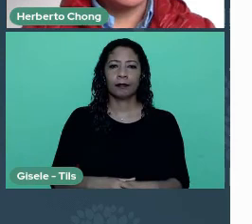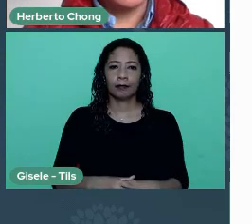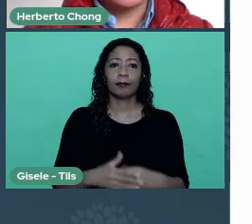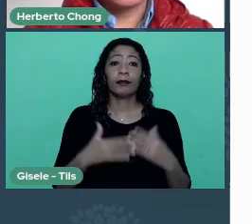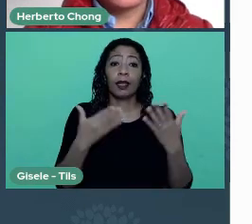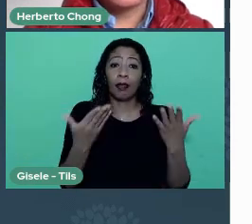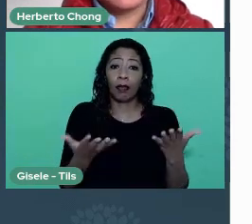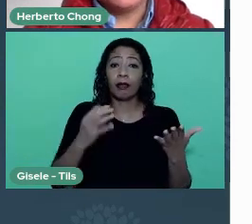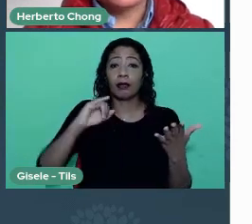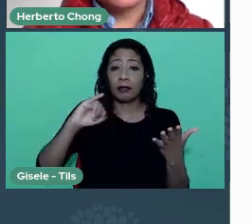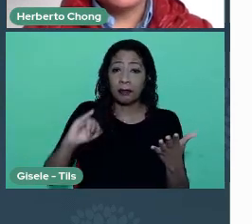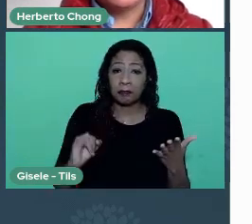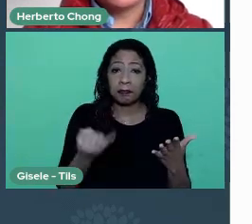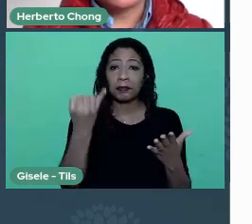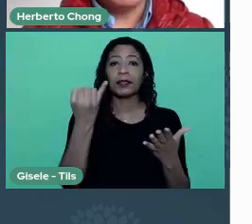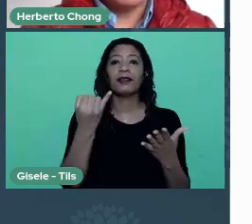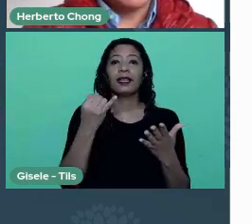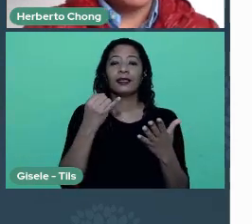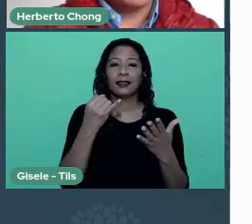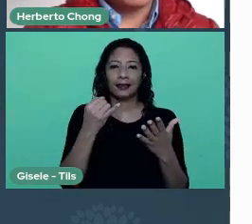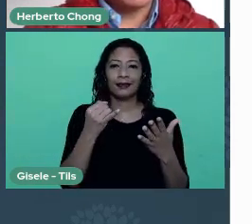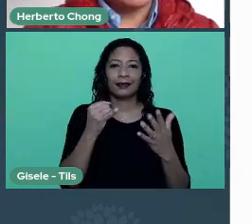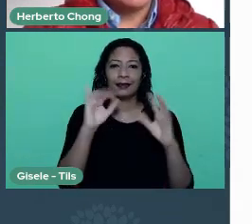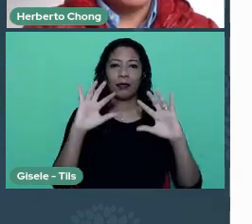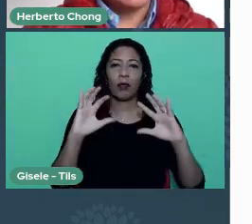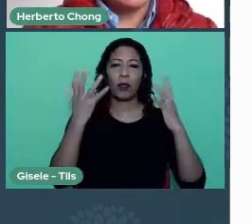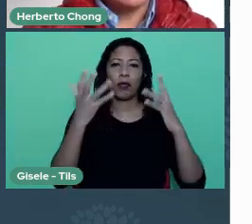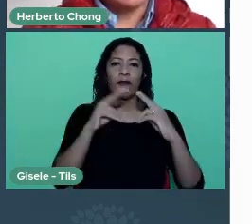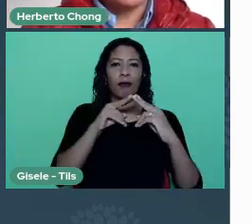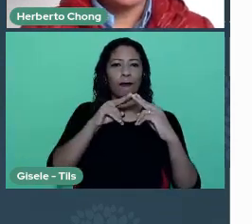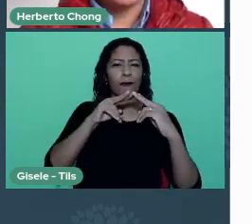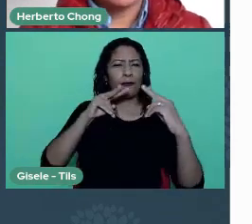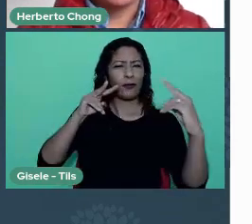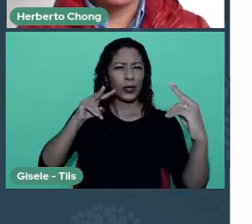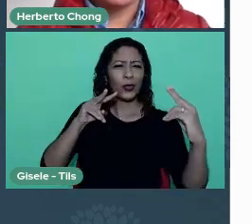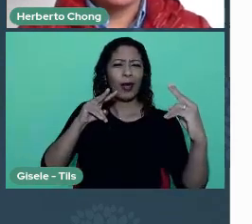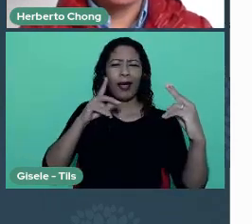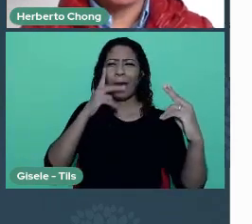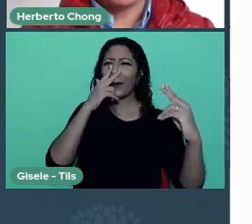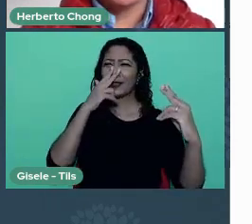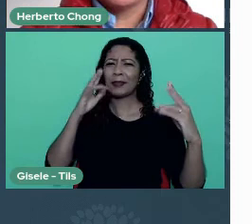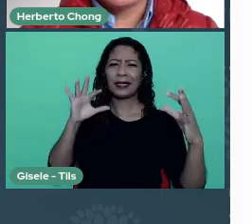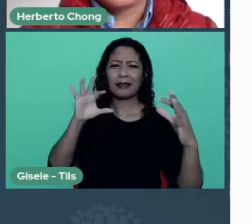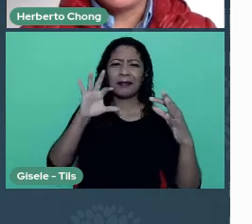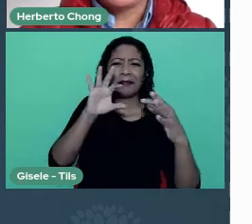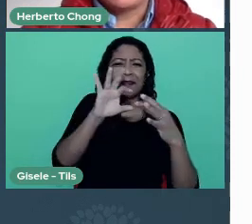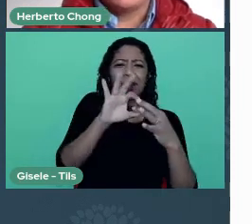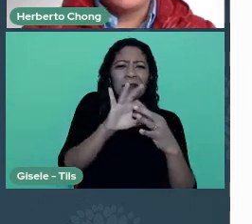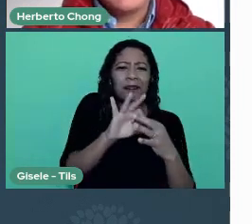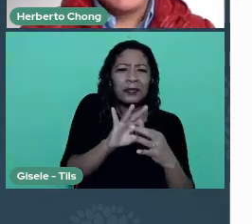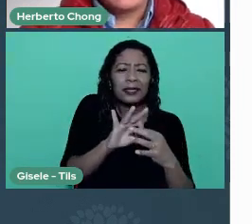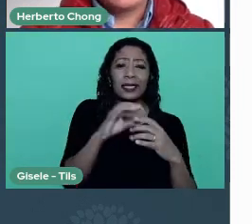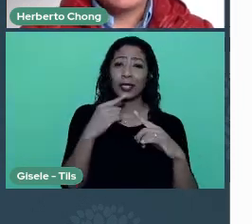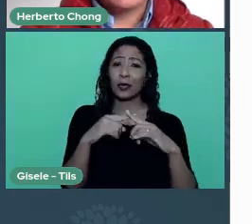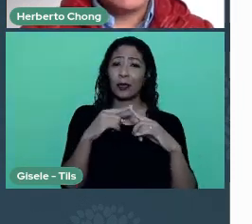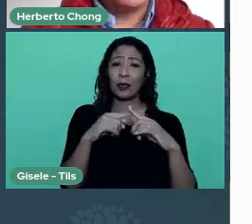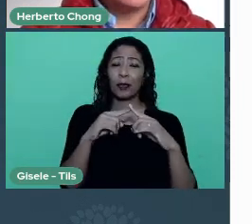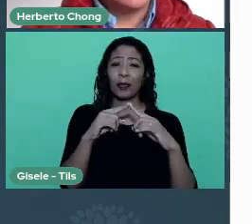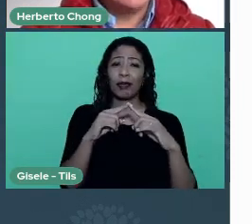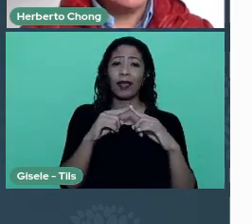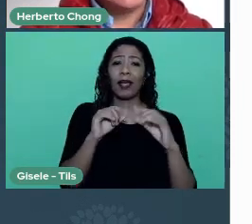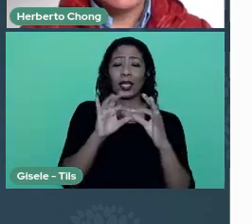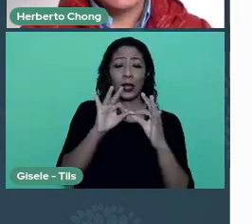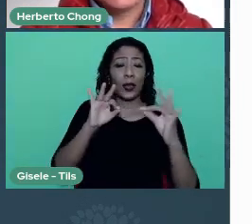aproveitar esses eventos virtuais, né? Que ao mesmo tempo nos aproxima, né? Nós aqui de Curitiba, próximos de vocês aí em